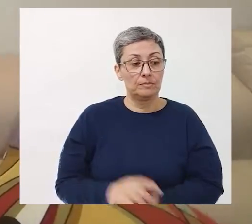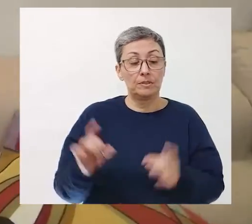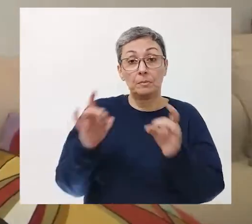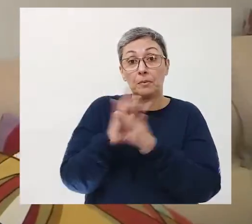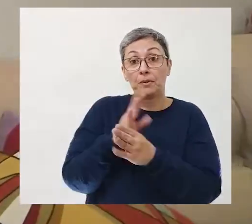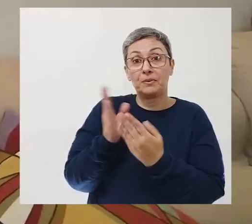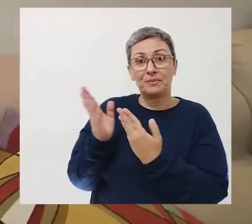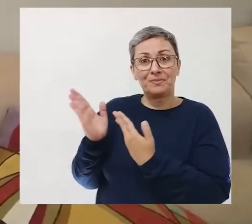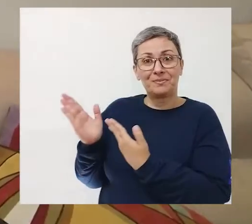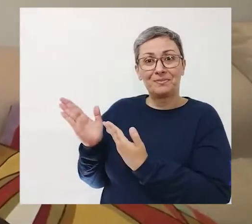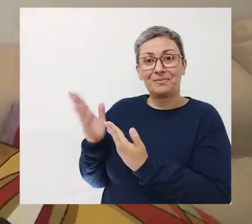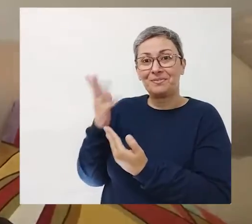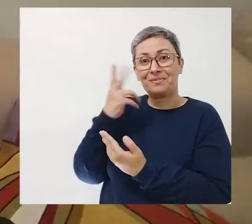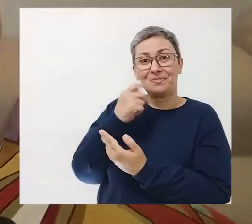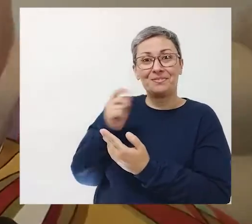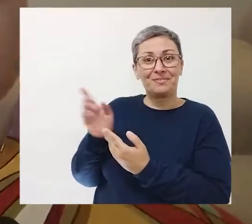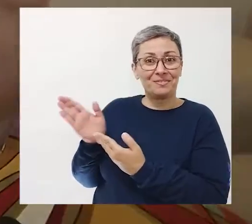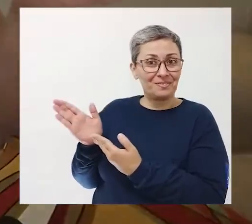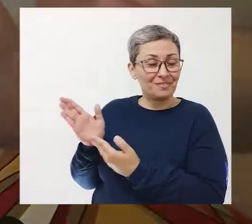Prontinho.